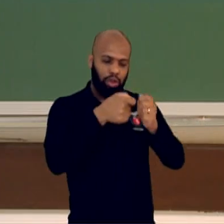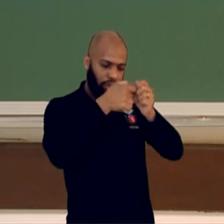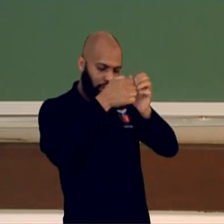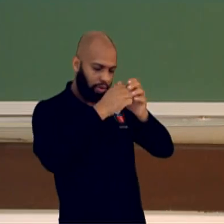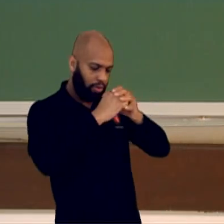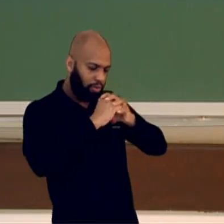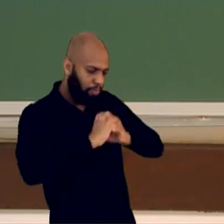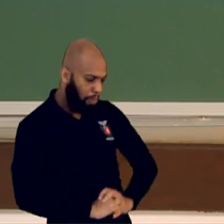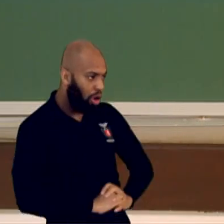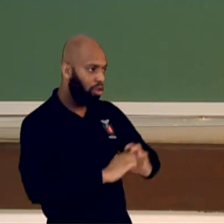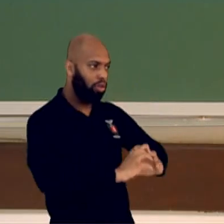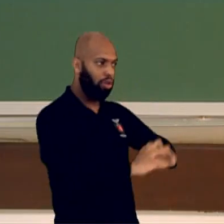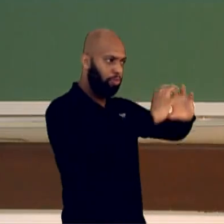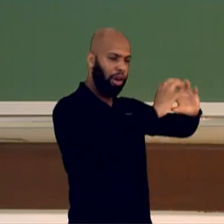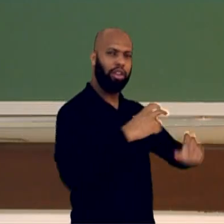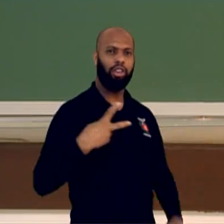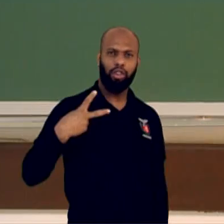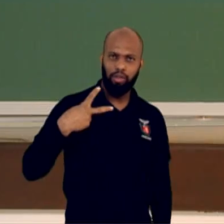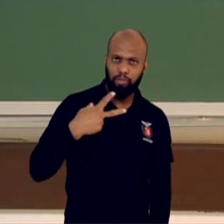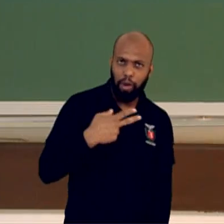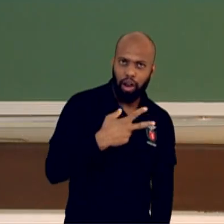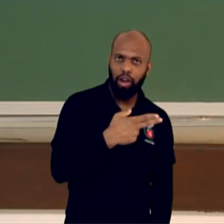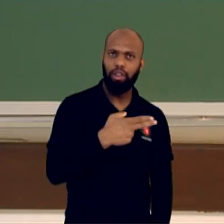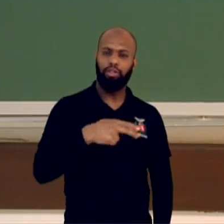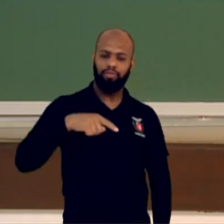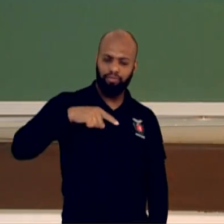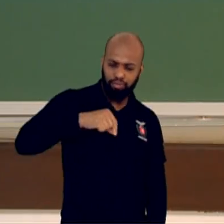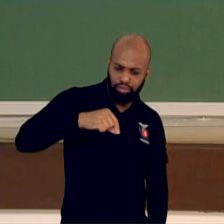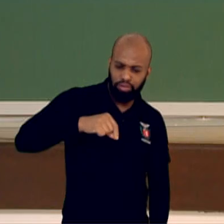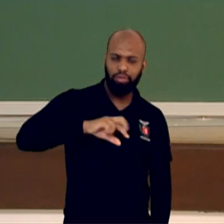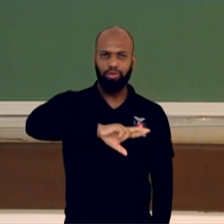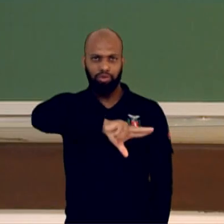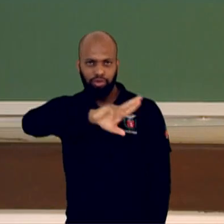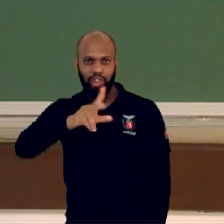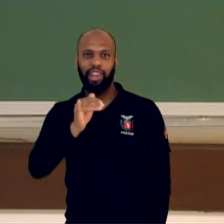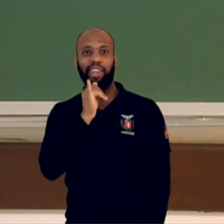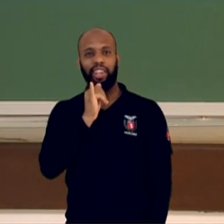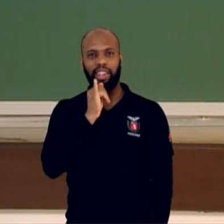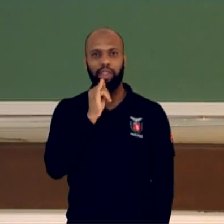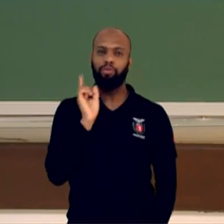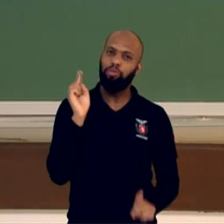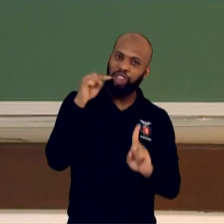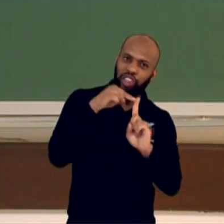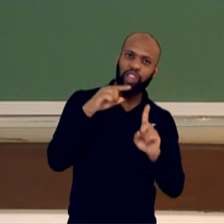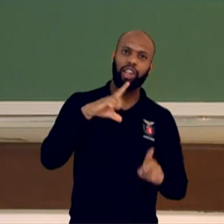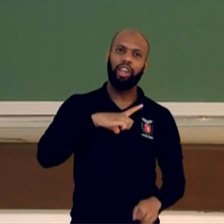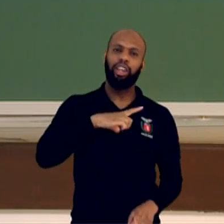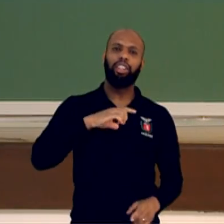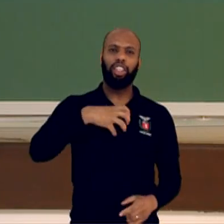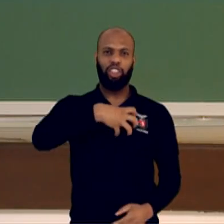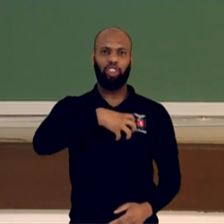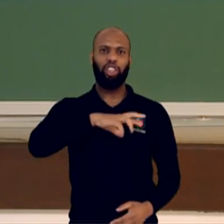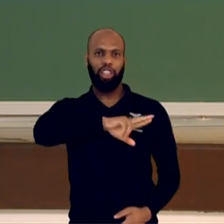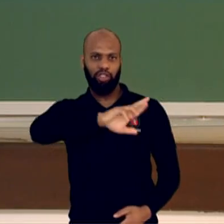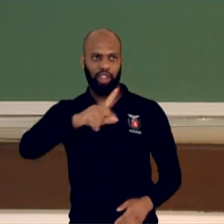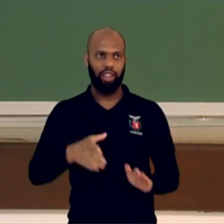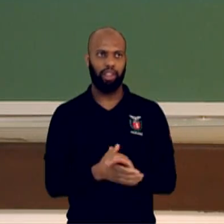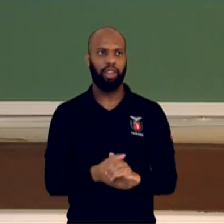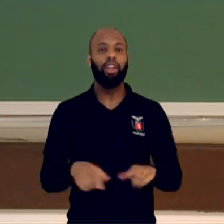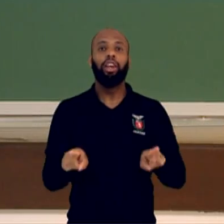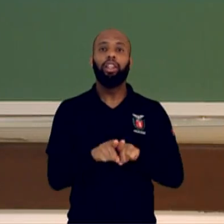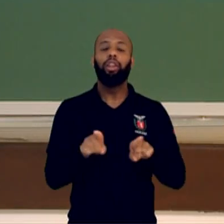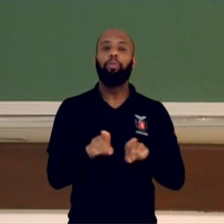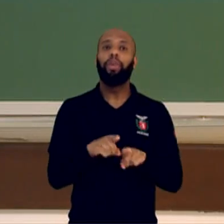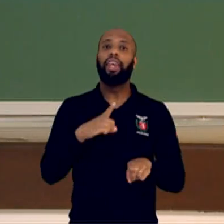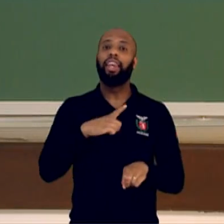descem objetos, né? Viu vários exemplos de alavancas com funções diferentes, né? Com formatos diferentes. Viu que tem a